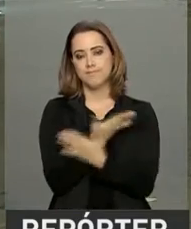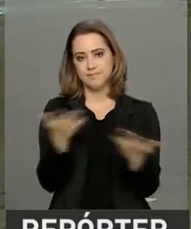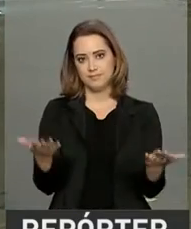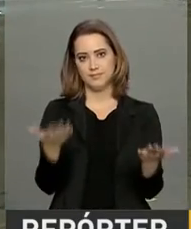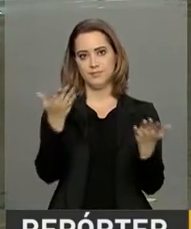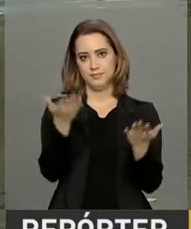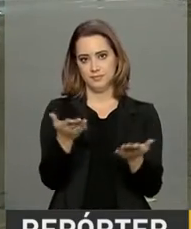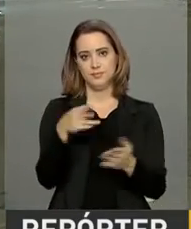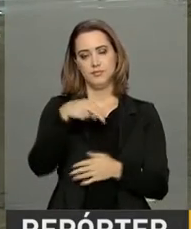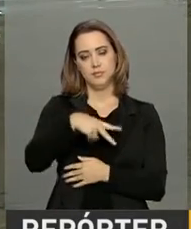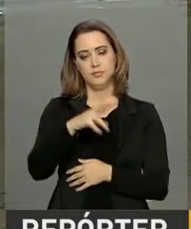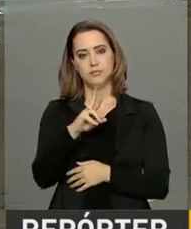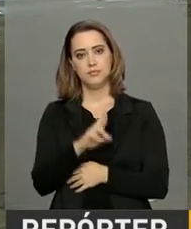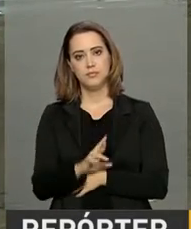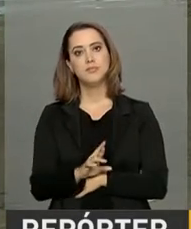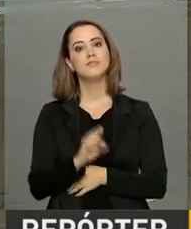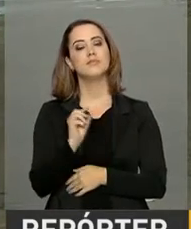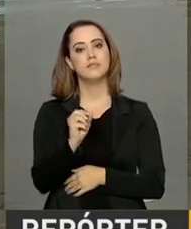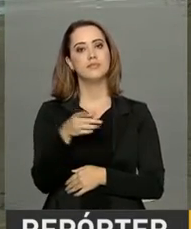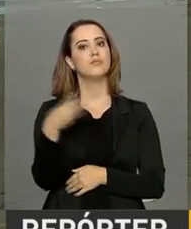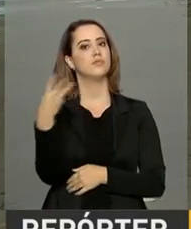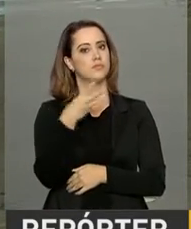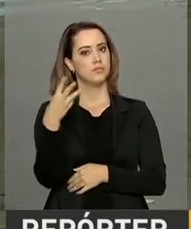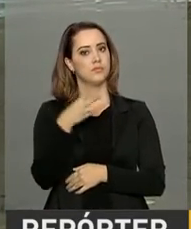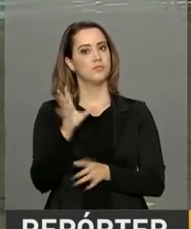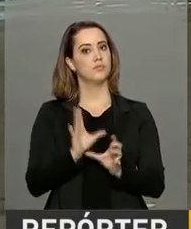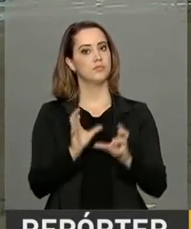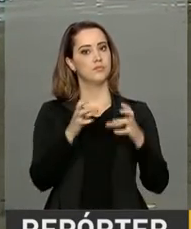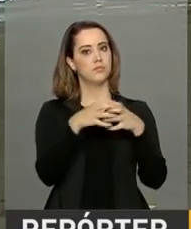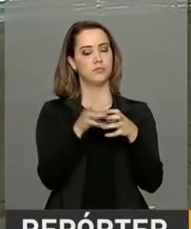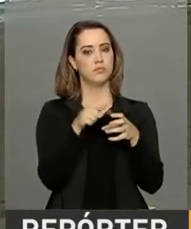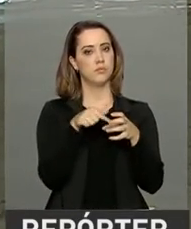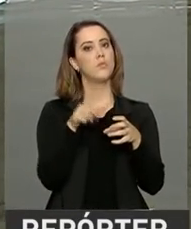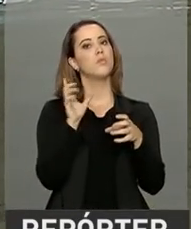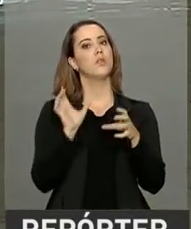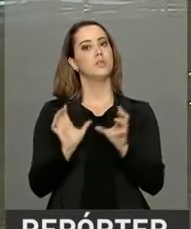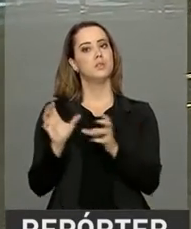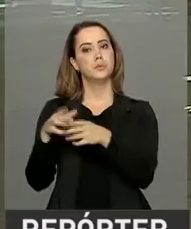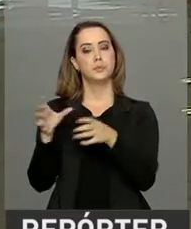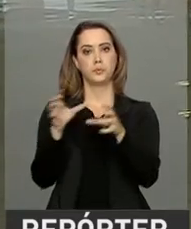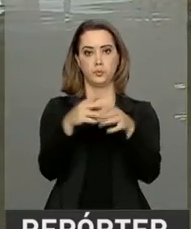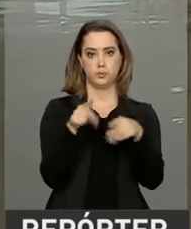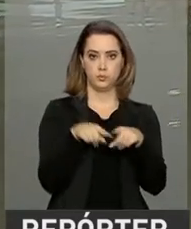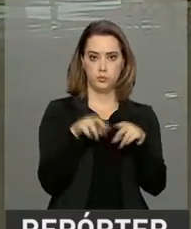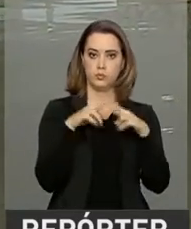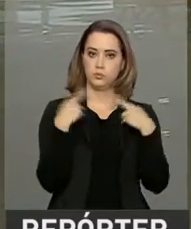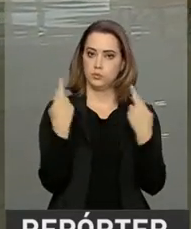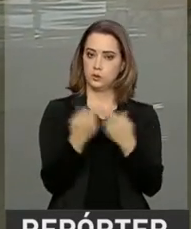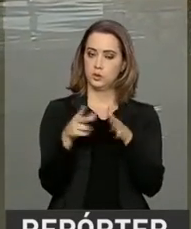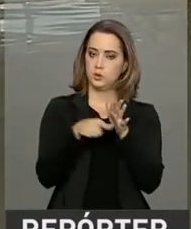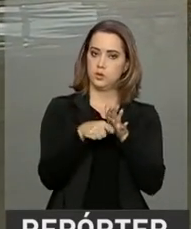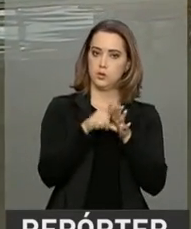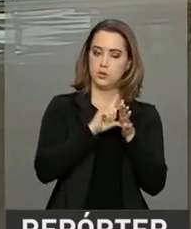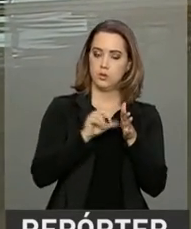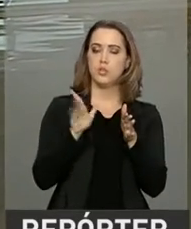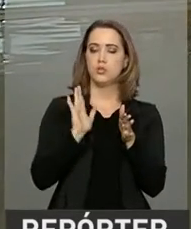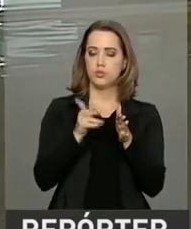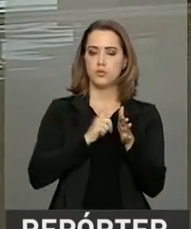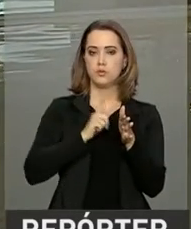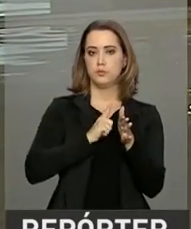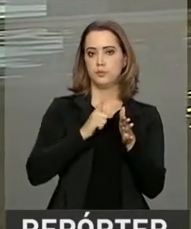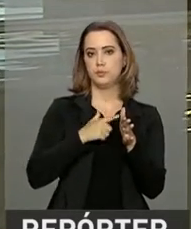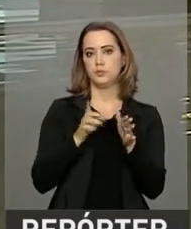nos assistem na tv nbr é o terceiro grupo setorial que se reúnem no palácio do planalto antes já estiveram